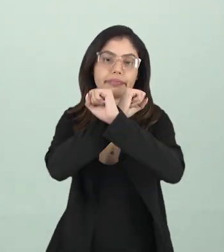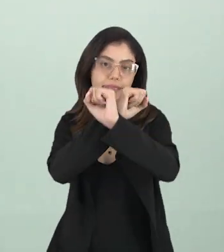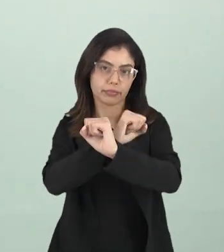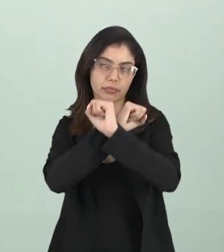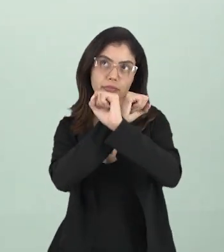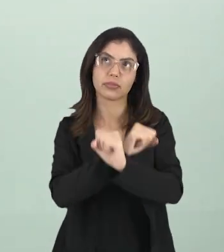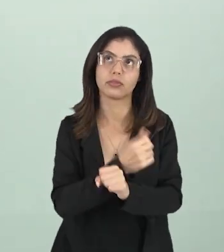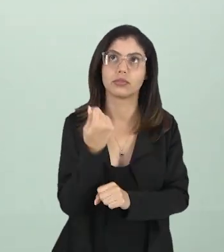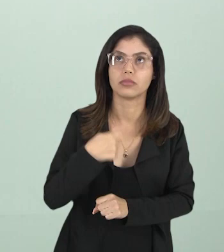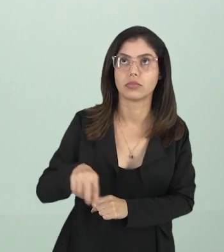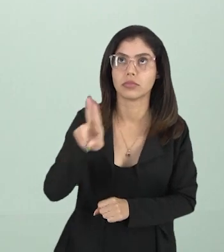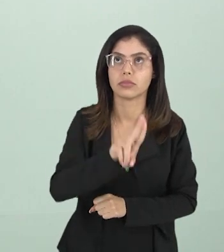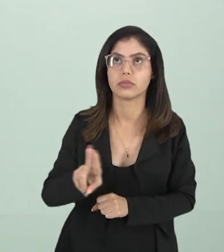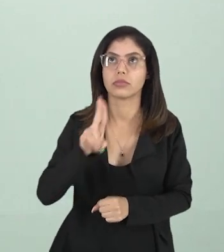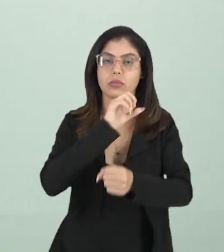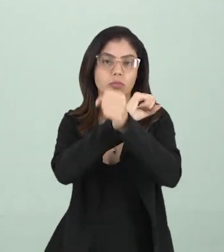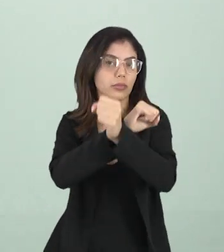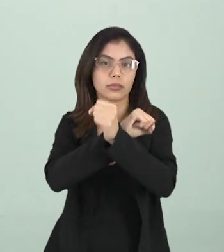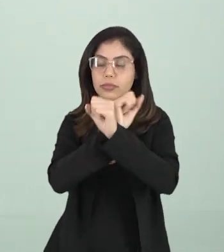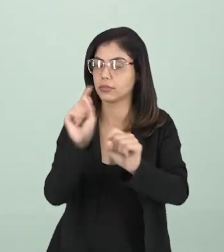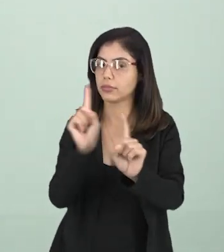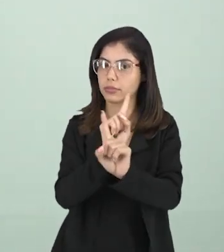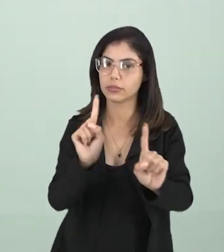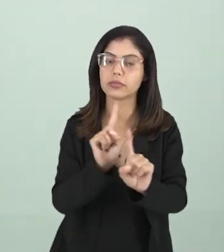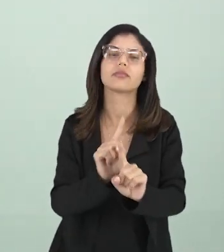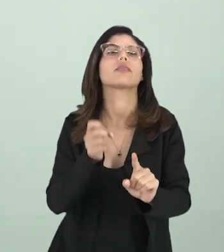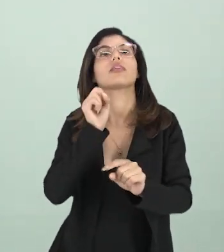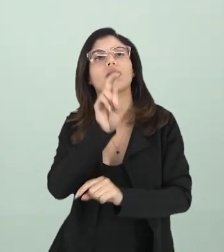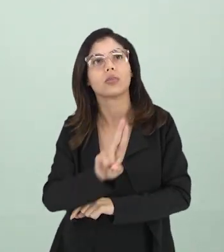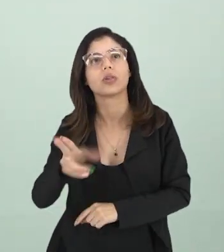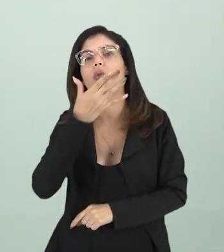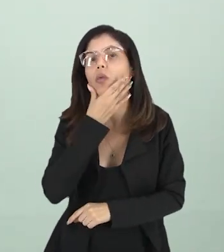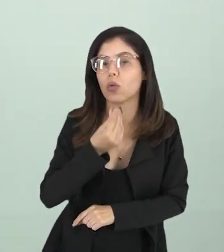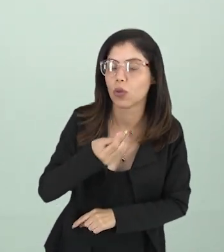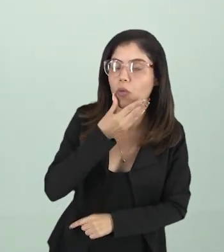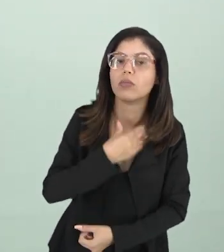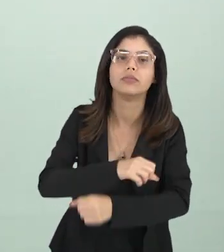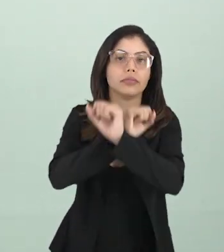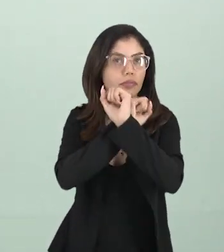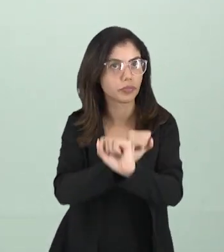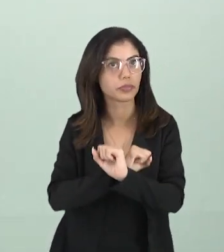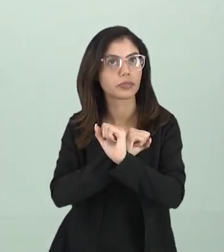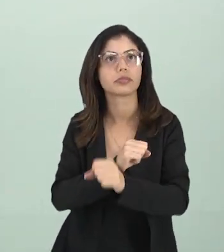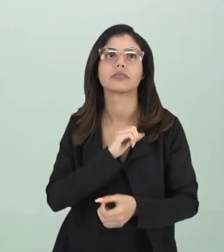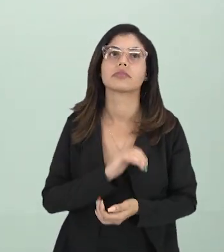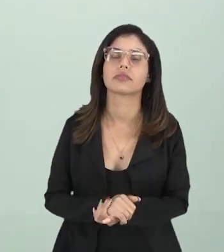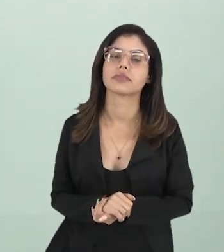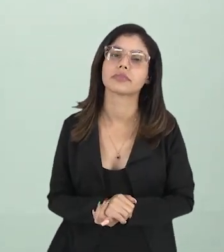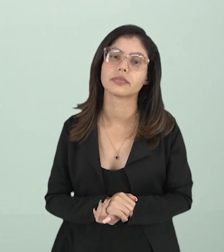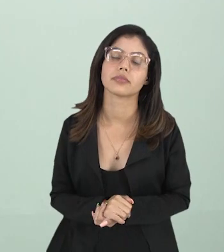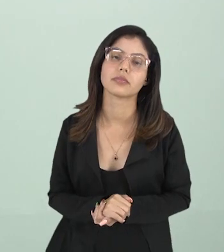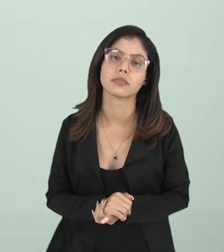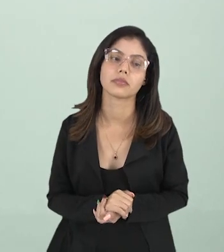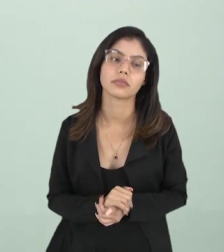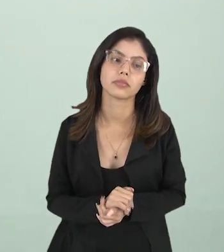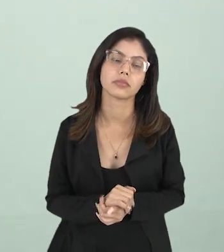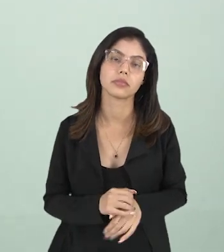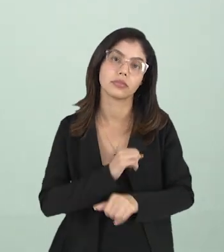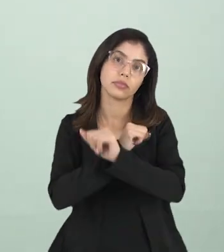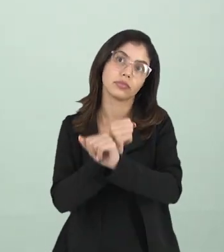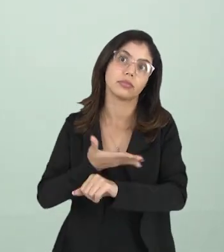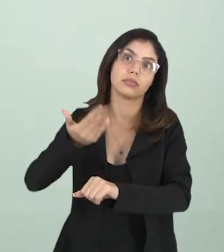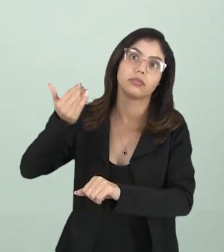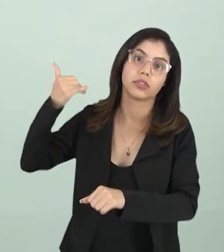não usa mais assim, o escravo, O escravo no Brasil colônia, a gente fala o homem escravizado, porque ele foi escravizado,